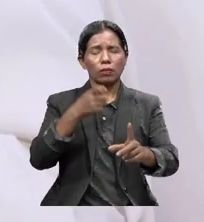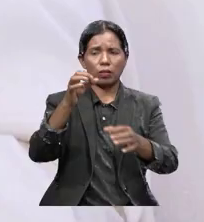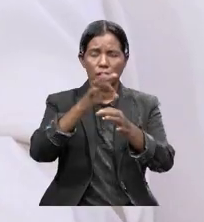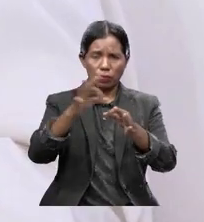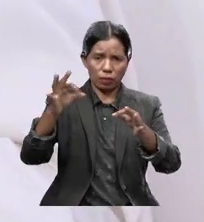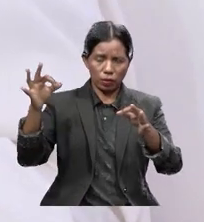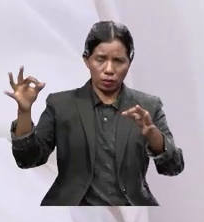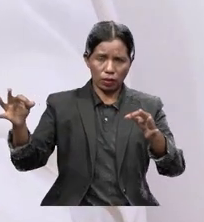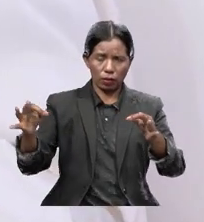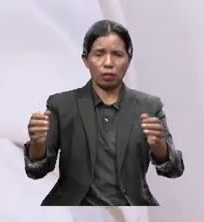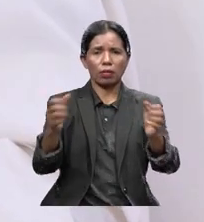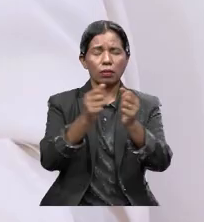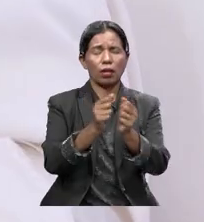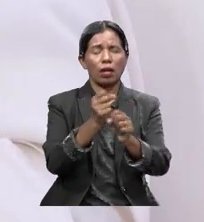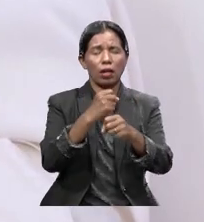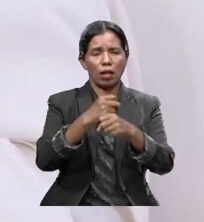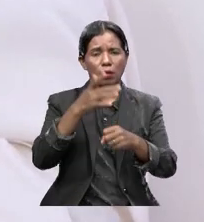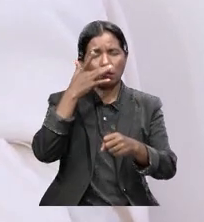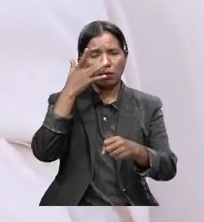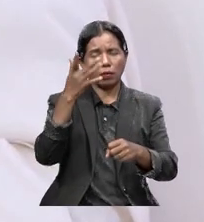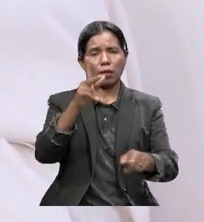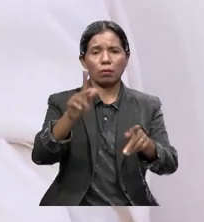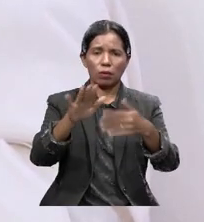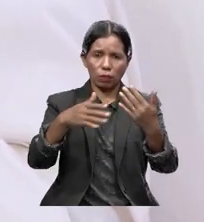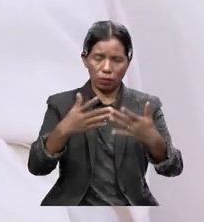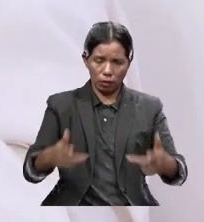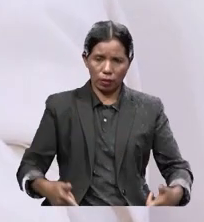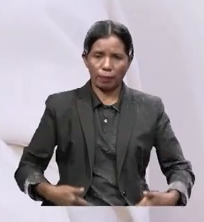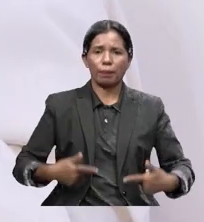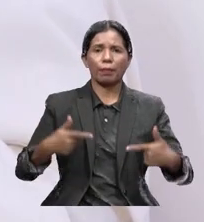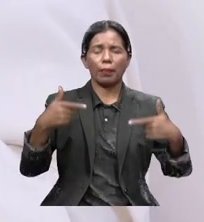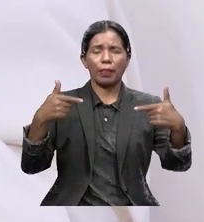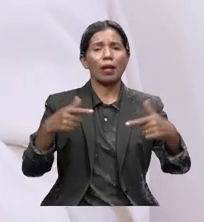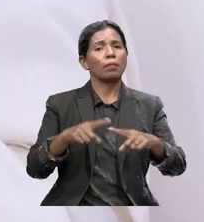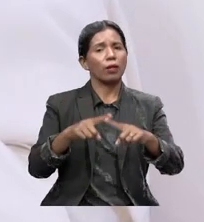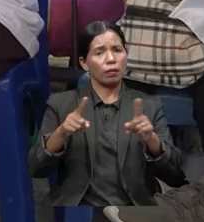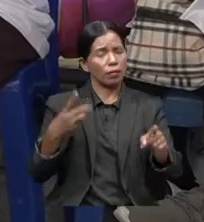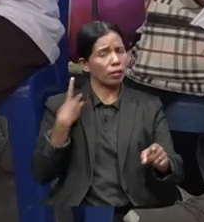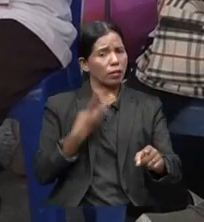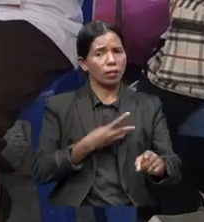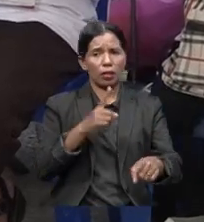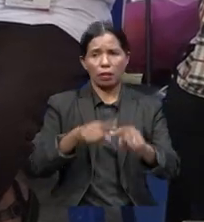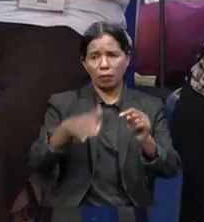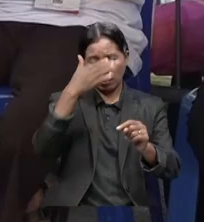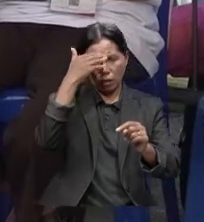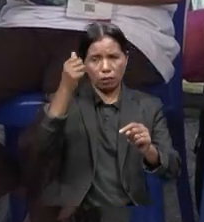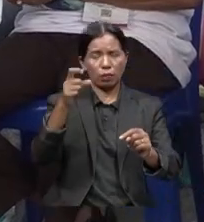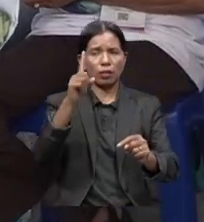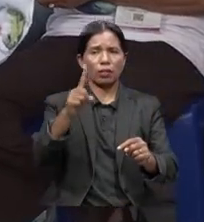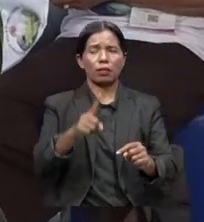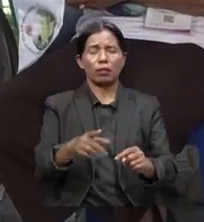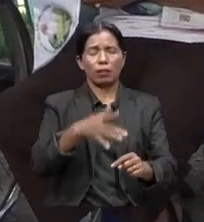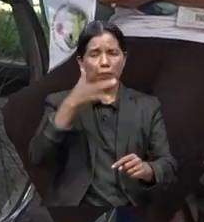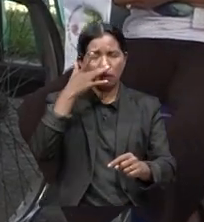Santo a tu amori ne minia povo ne amoris. Mai ve ita la bele haluhan buat ida.